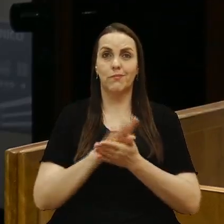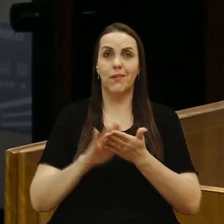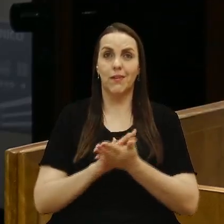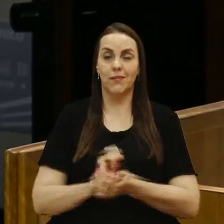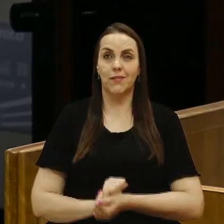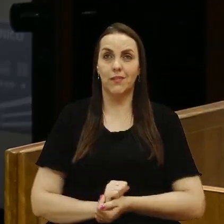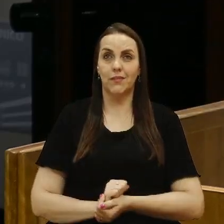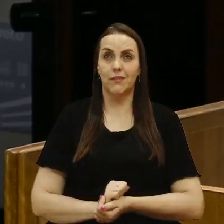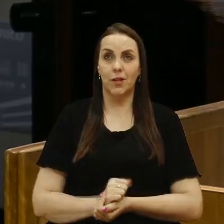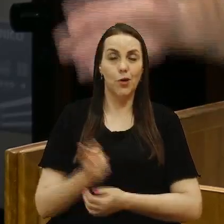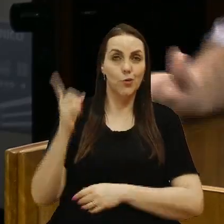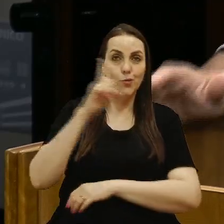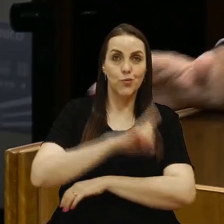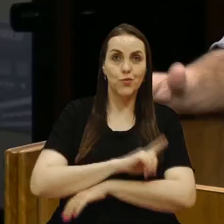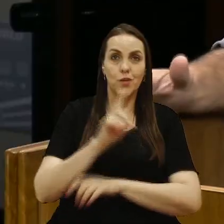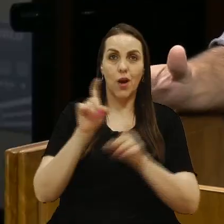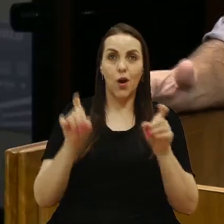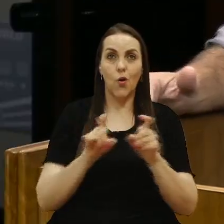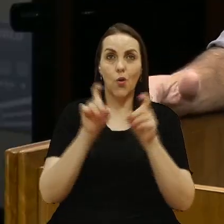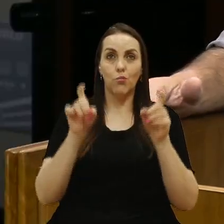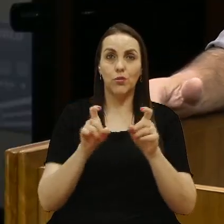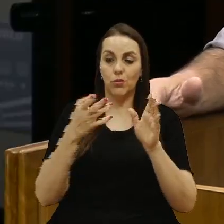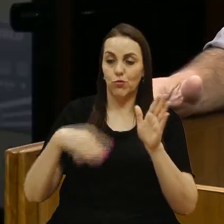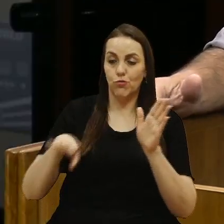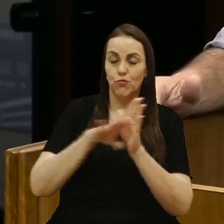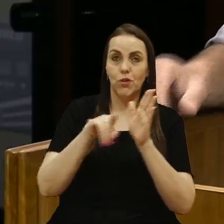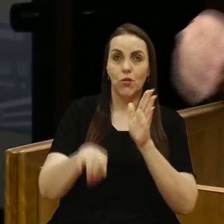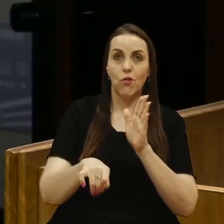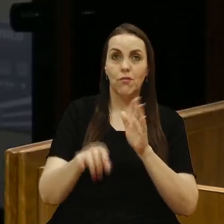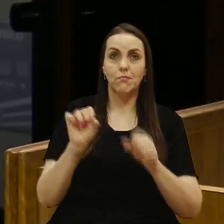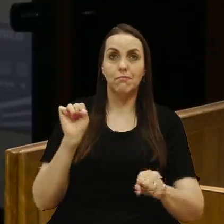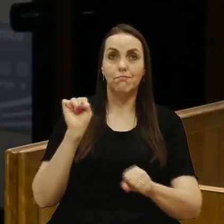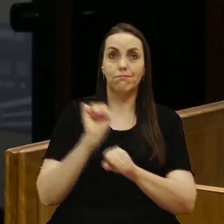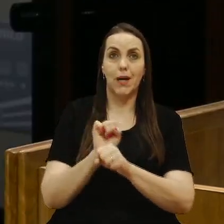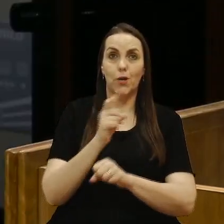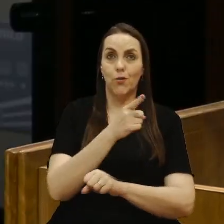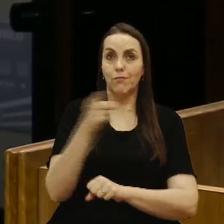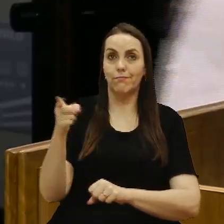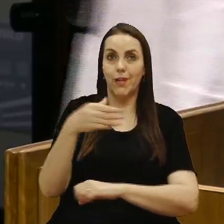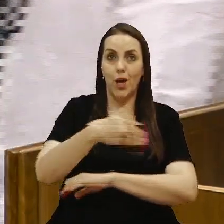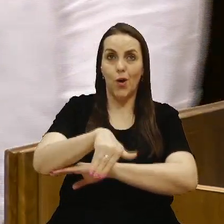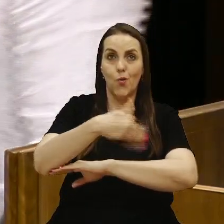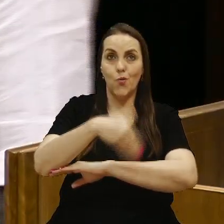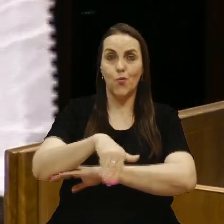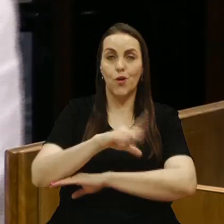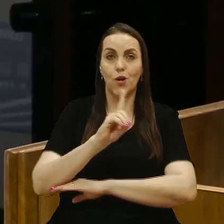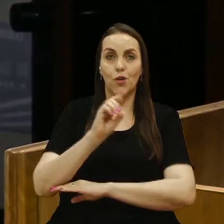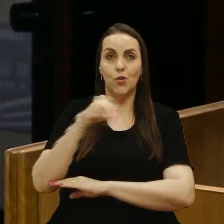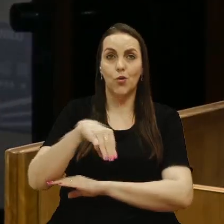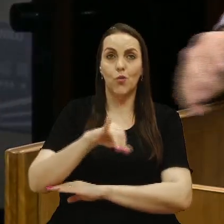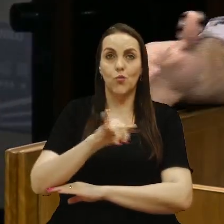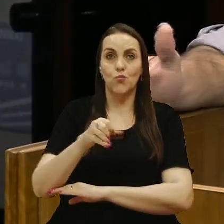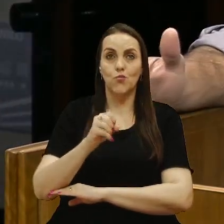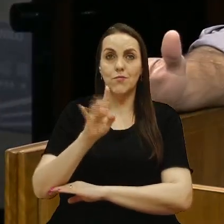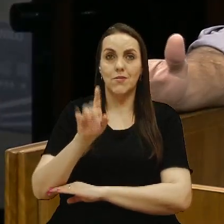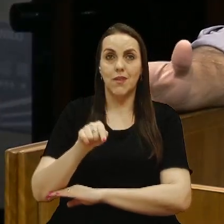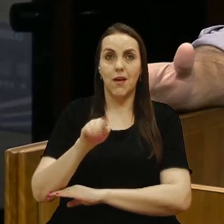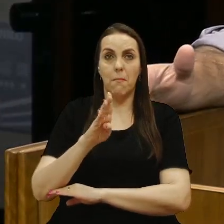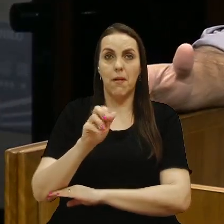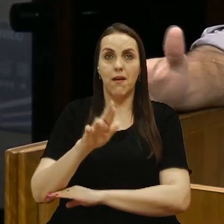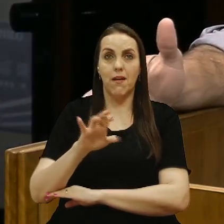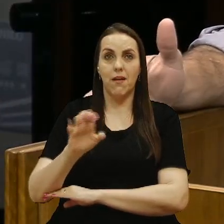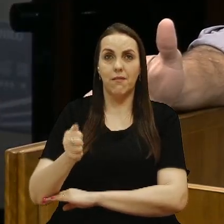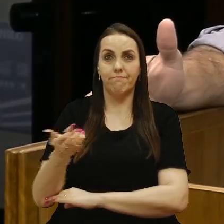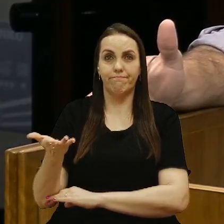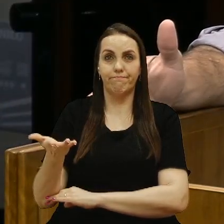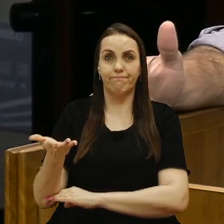o dia que chegaram os novos computadores aqui, interromperam a Dom José Baré. Então, O que eu peço? E